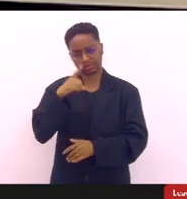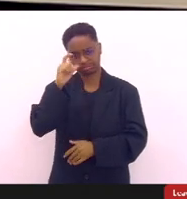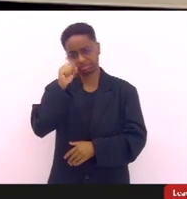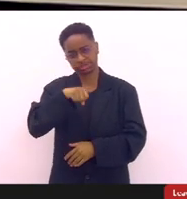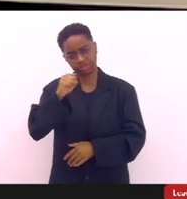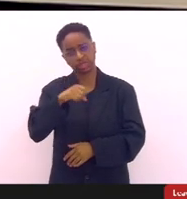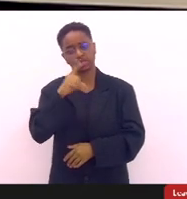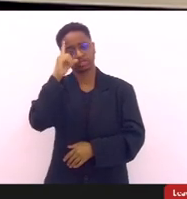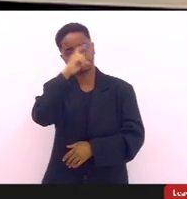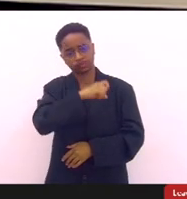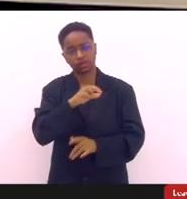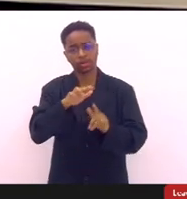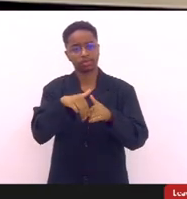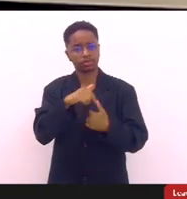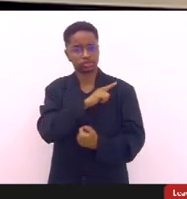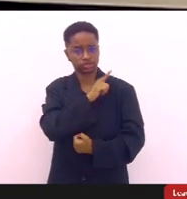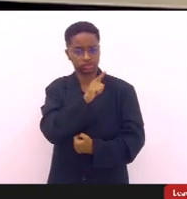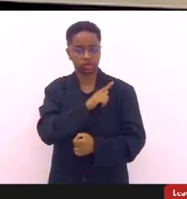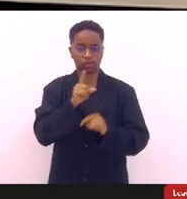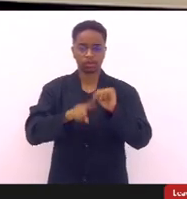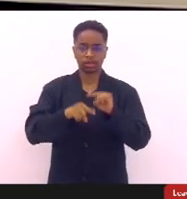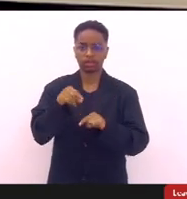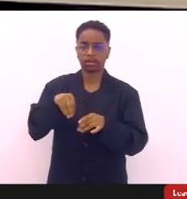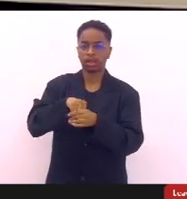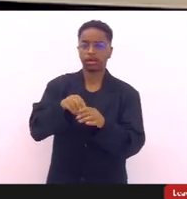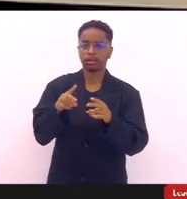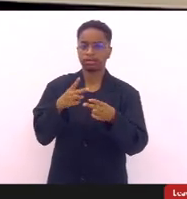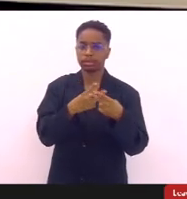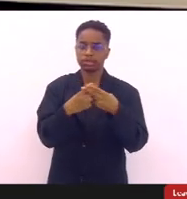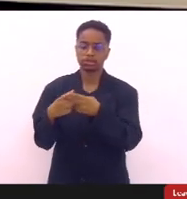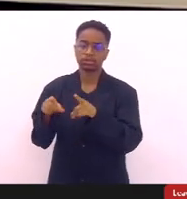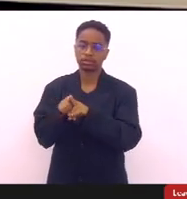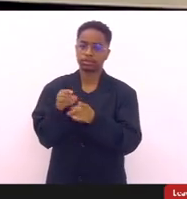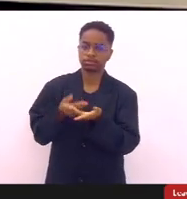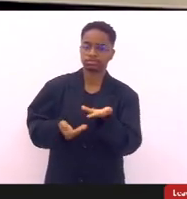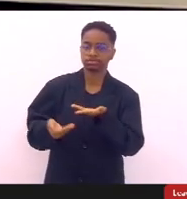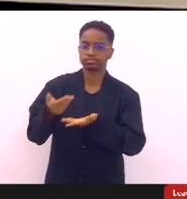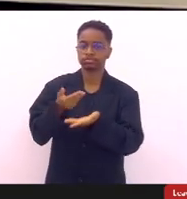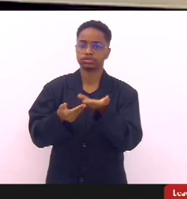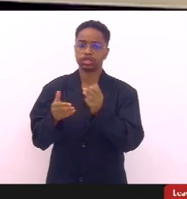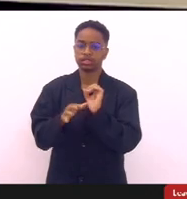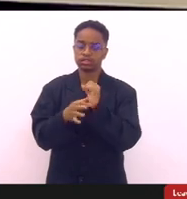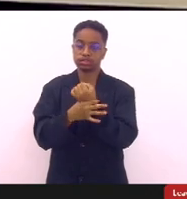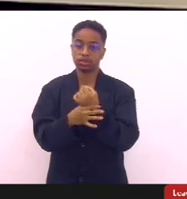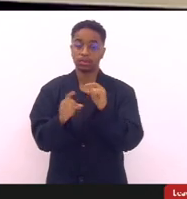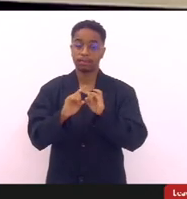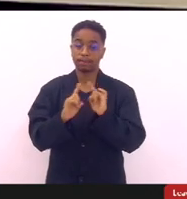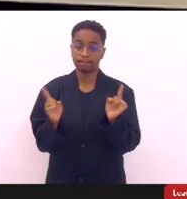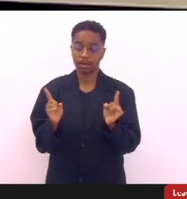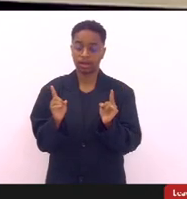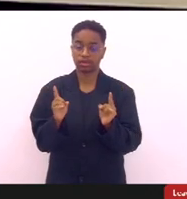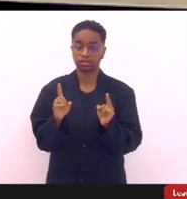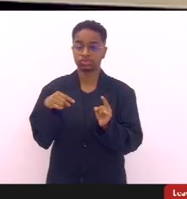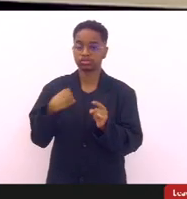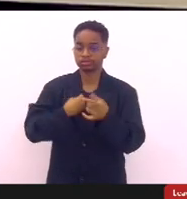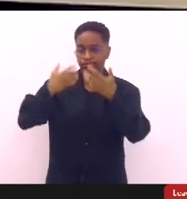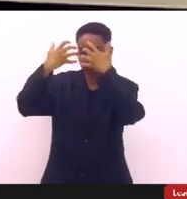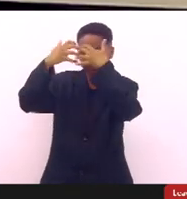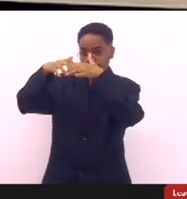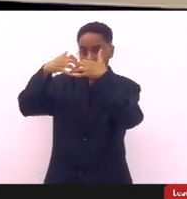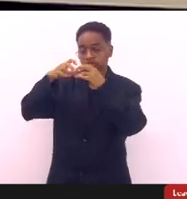de gestão de equipamento dentro da prisão, das interfaces com a segurança e tudo mais, mas a reflexão sobre o